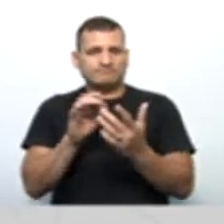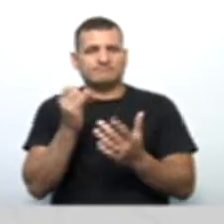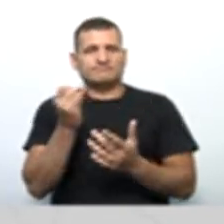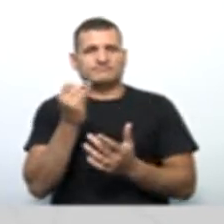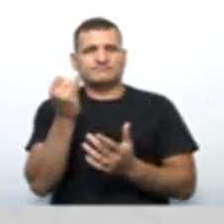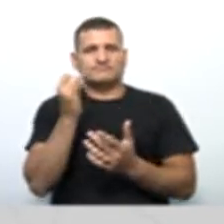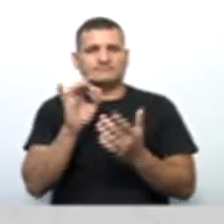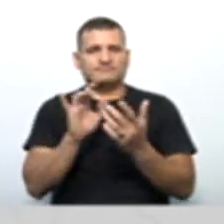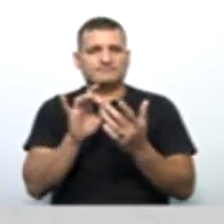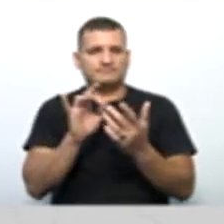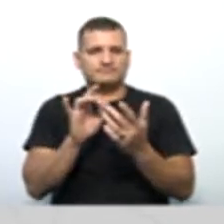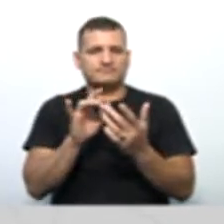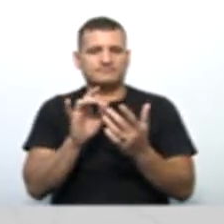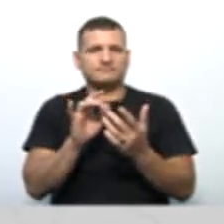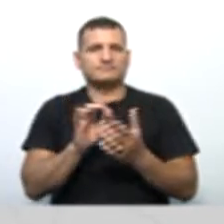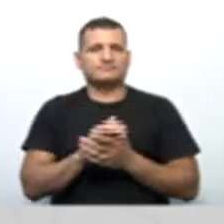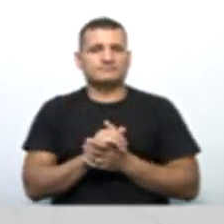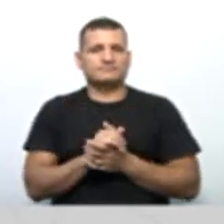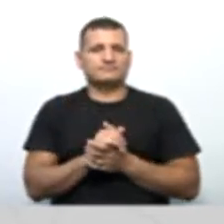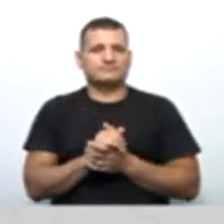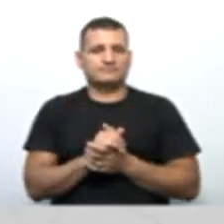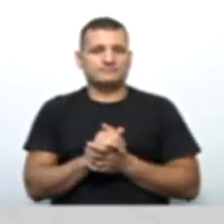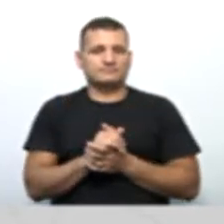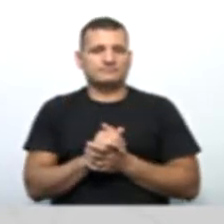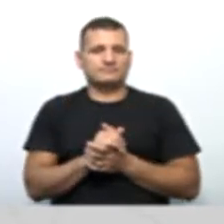que o usuário perceba atualmente